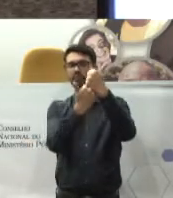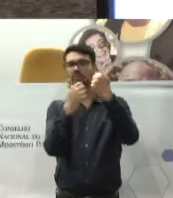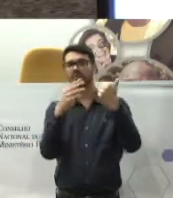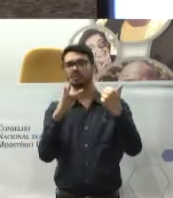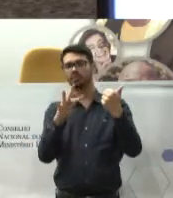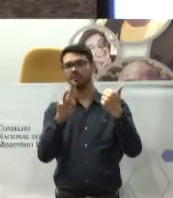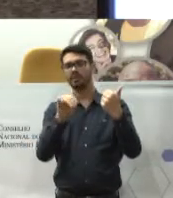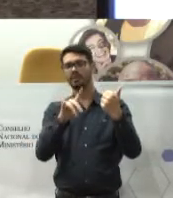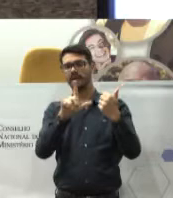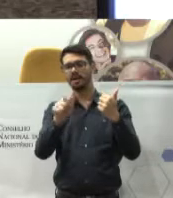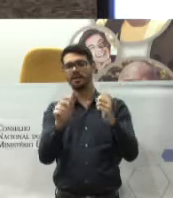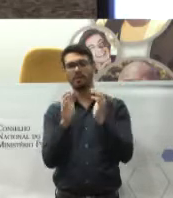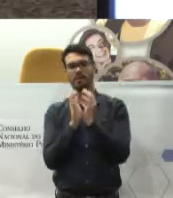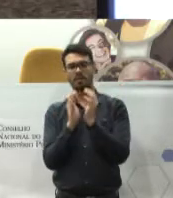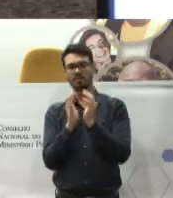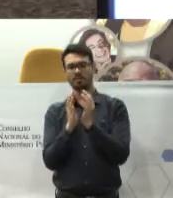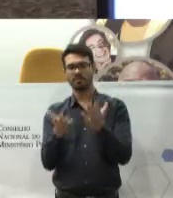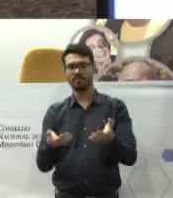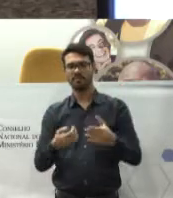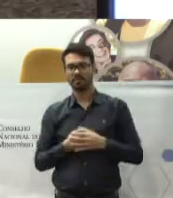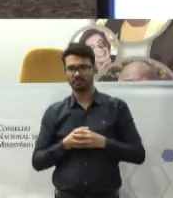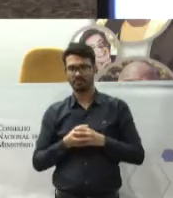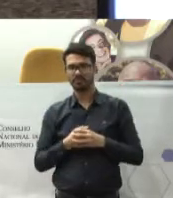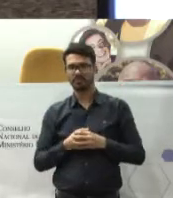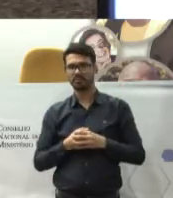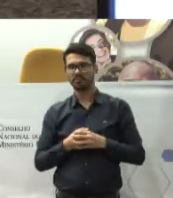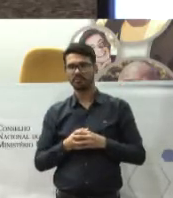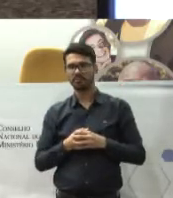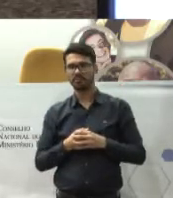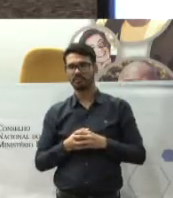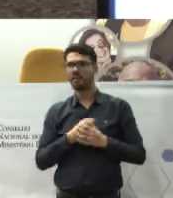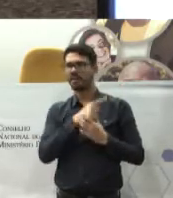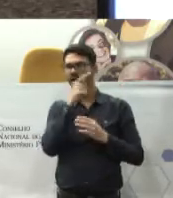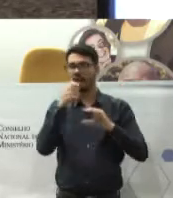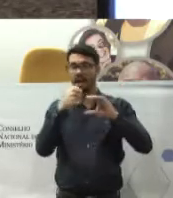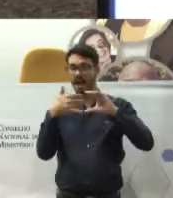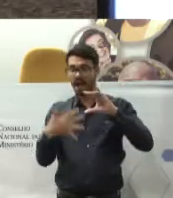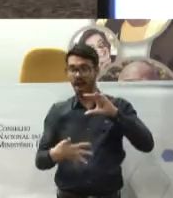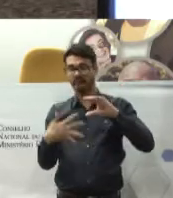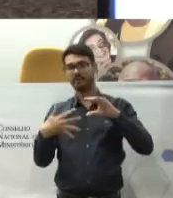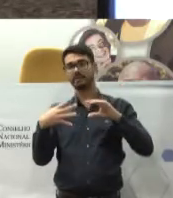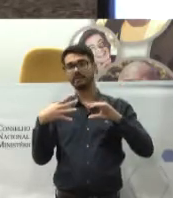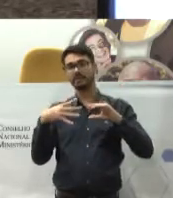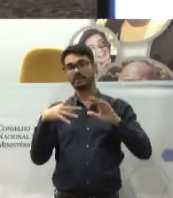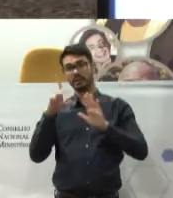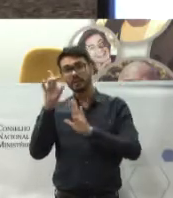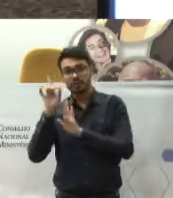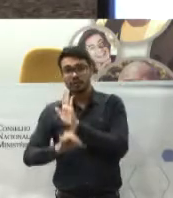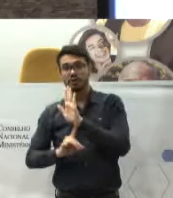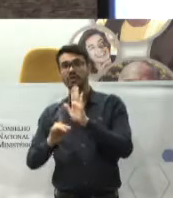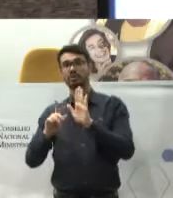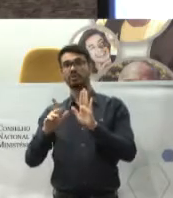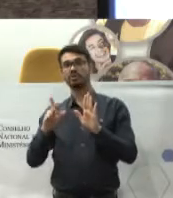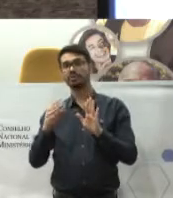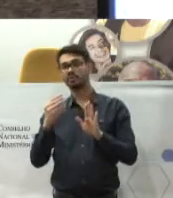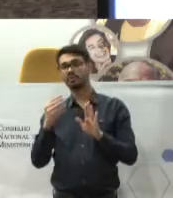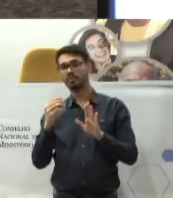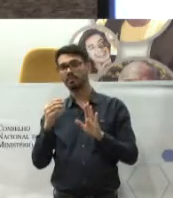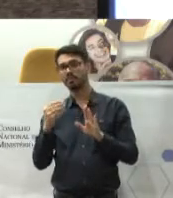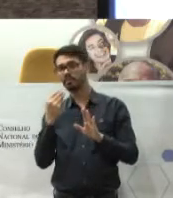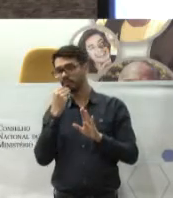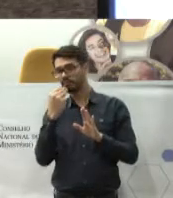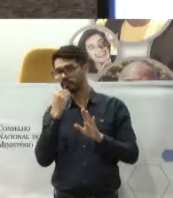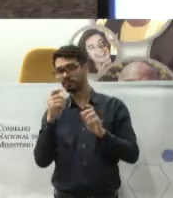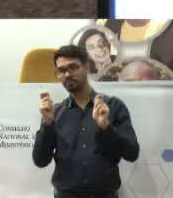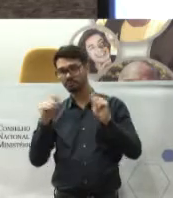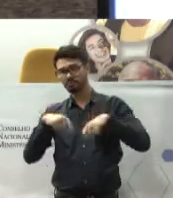contrário disso? O que ele diz é que nós temos que caracterizar, sim, um direito para poder ter a intervenção